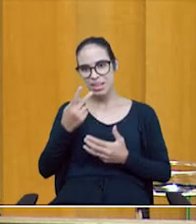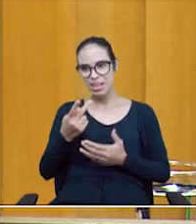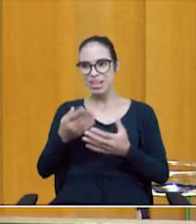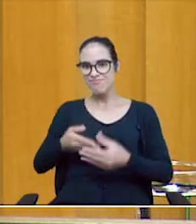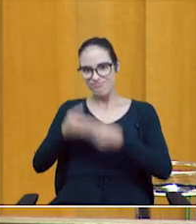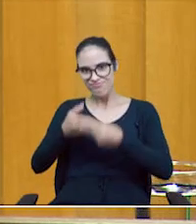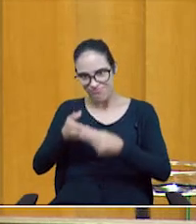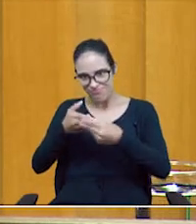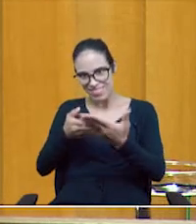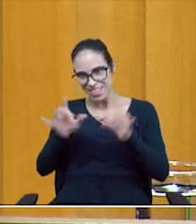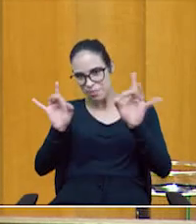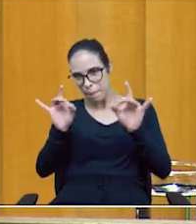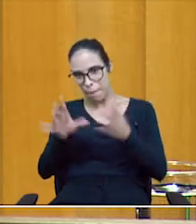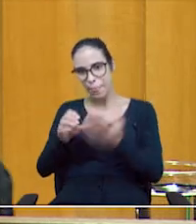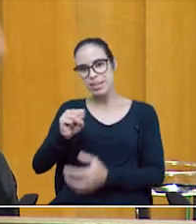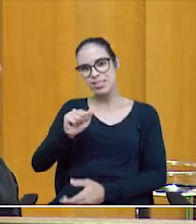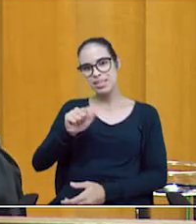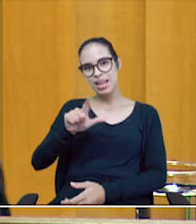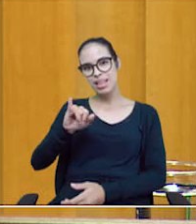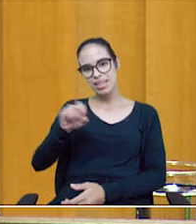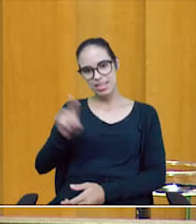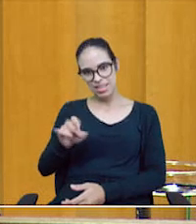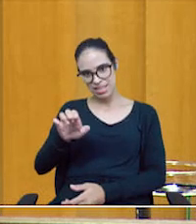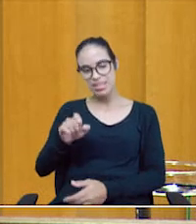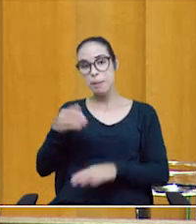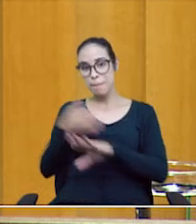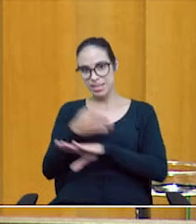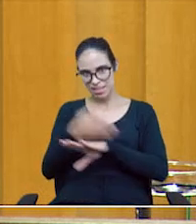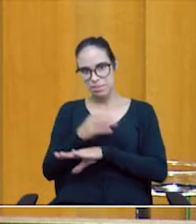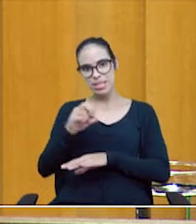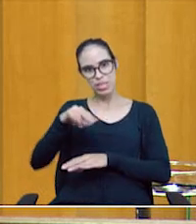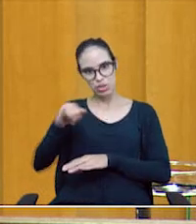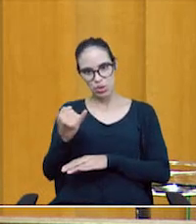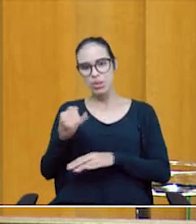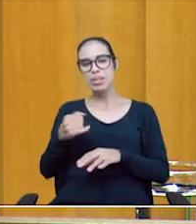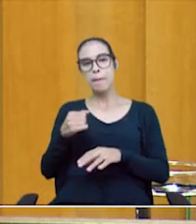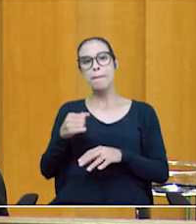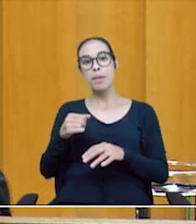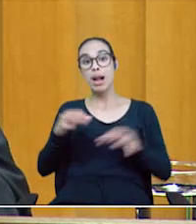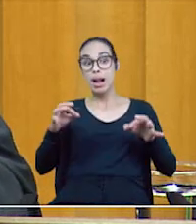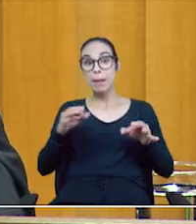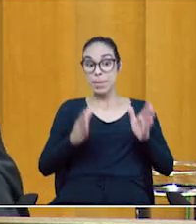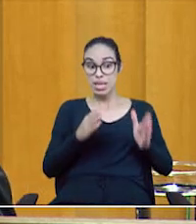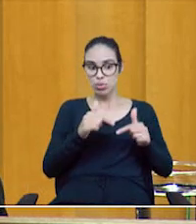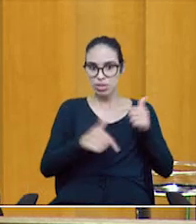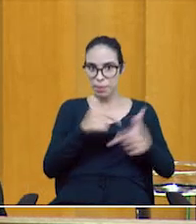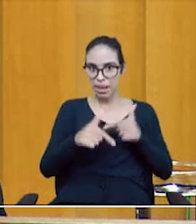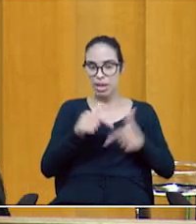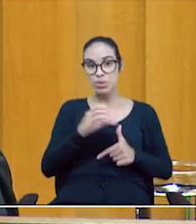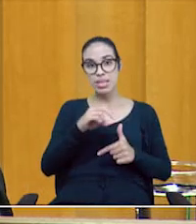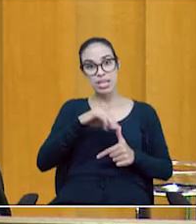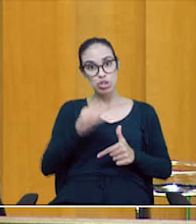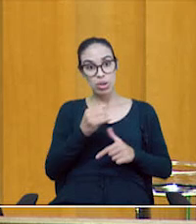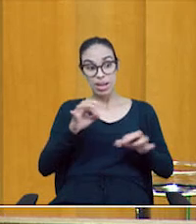desembargadora federal Salise Sanchotene, conselheira, ex-conselheira, concluiu o mandato recentemente, parceira nossa, minha pessoalmente,